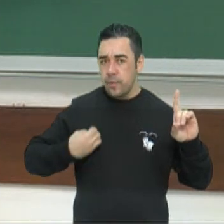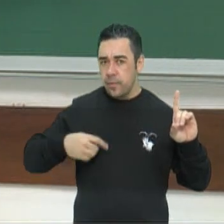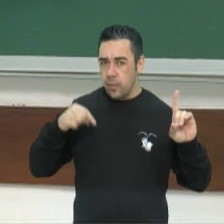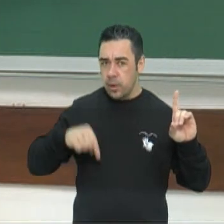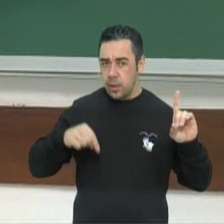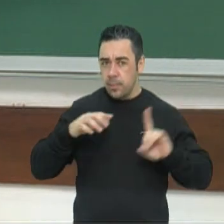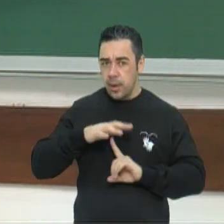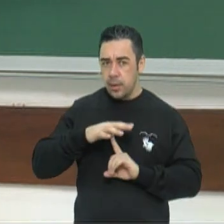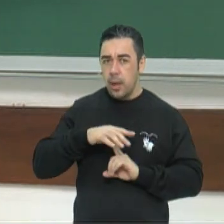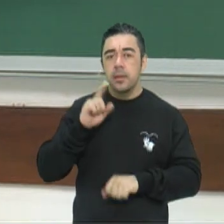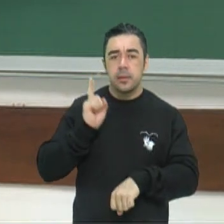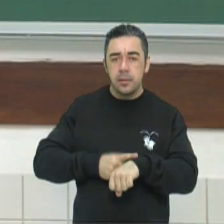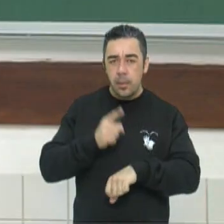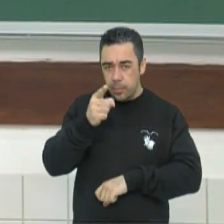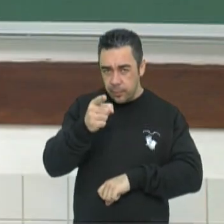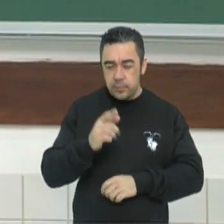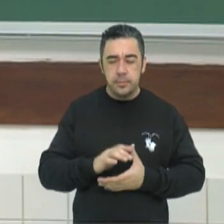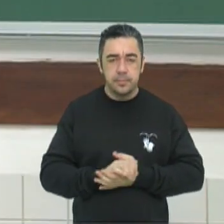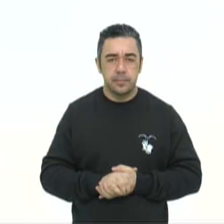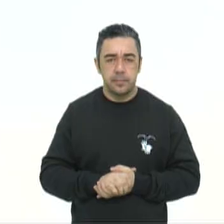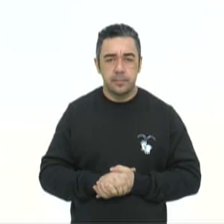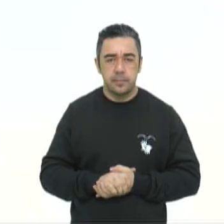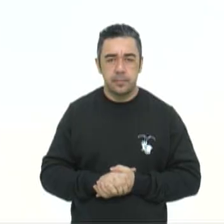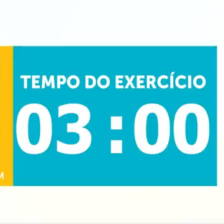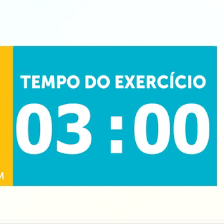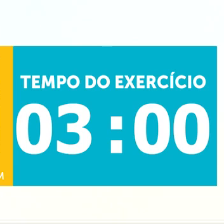paranaense? Mais um tempo e nós já voltamos.